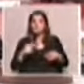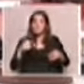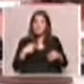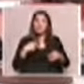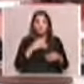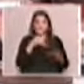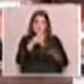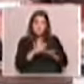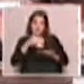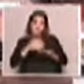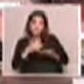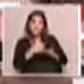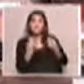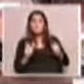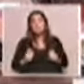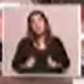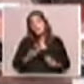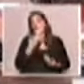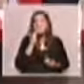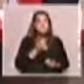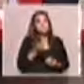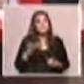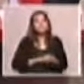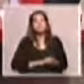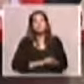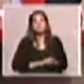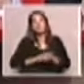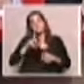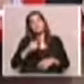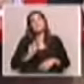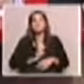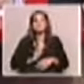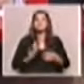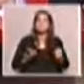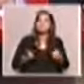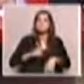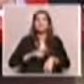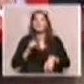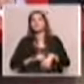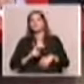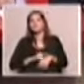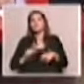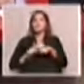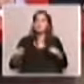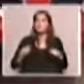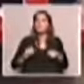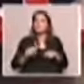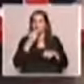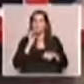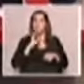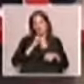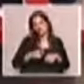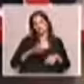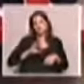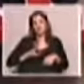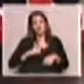não é? Lá está, tudo tem a ver com a dose. Tem, mas também temos que olhar um pouco o momento em que normalmente se consomem estes queijos.